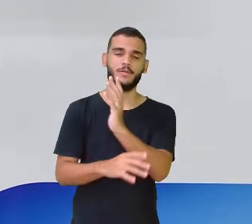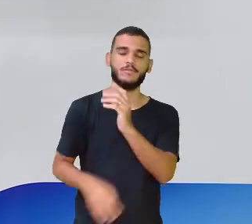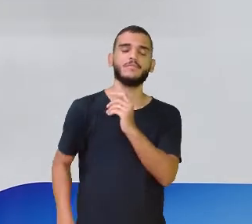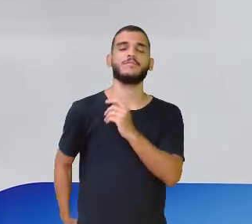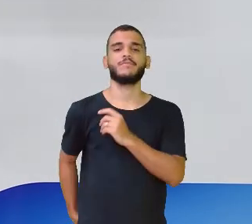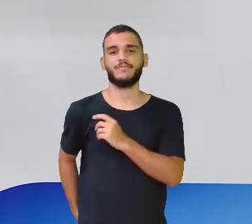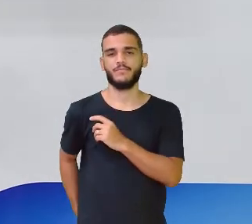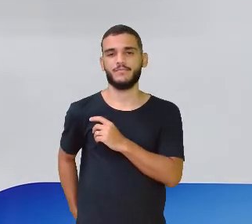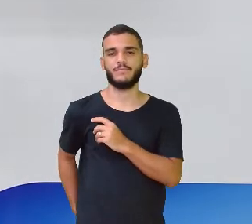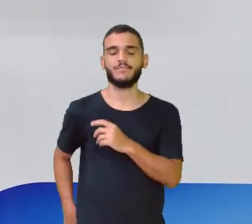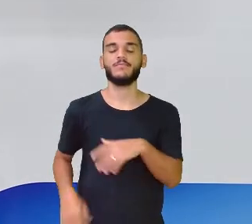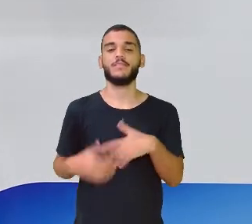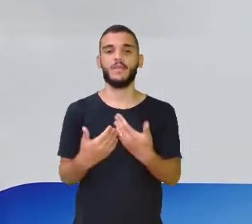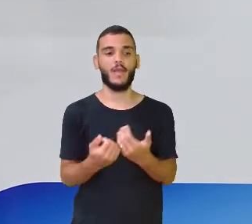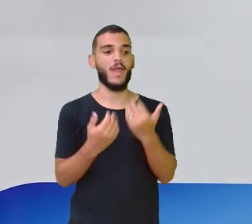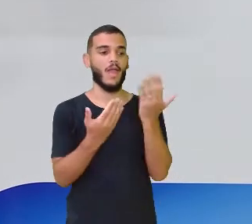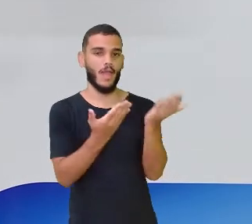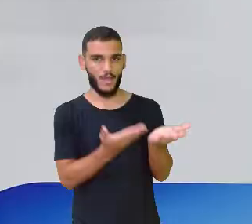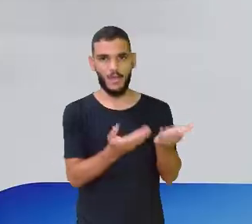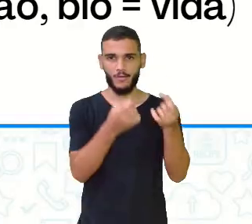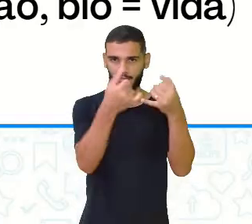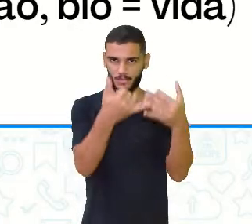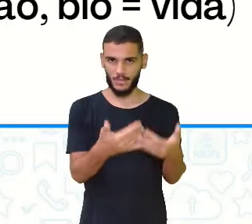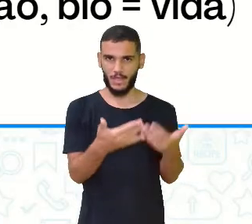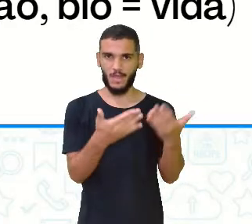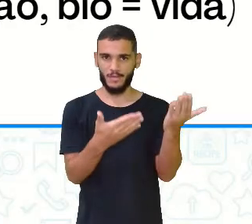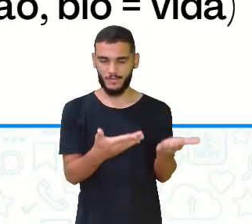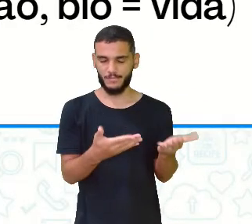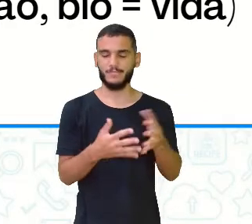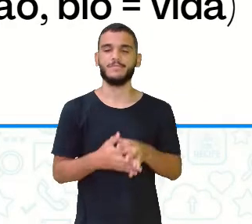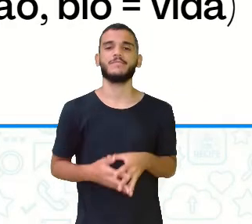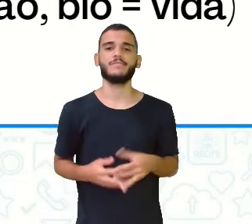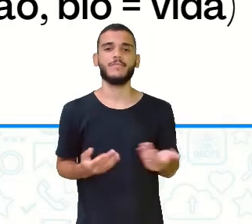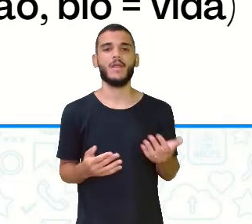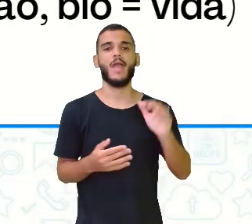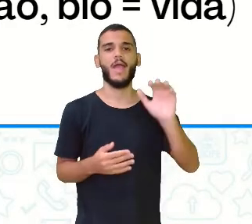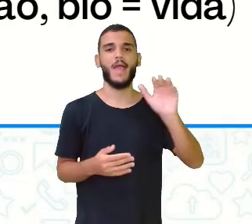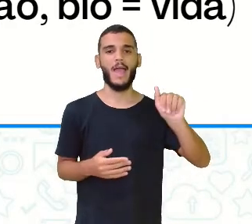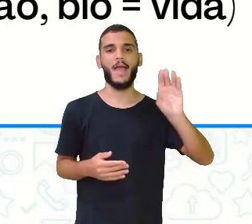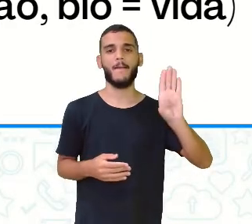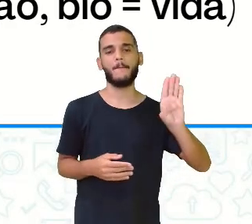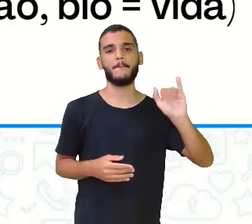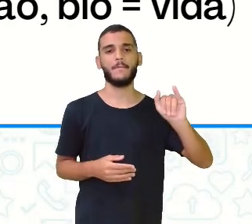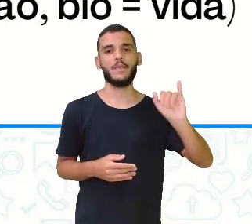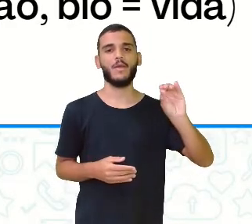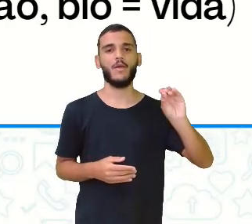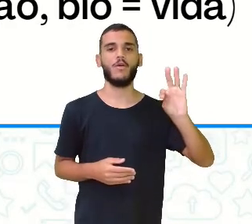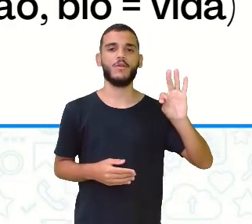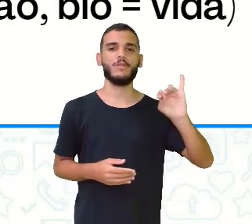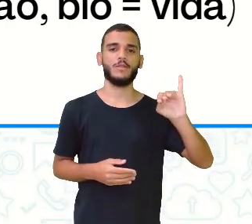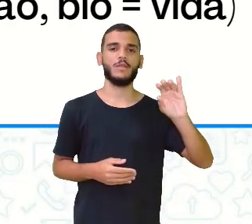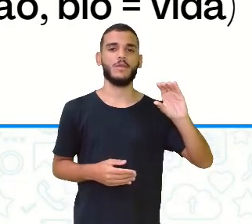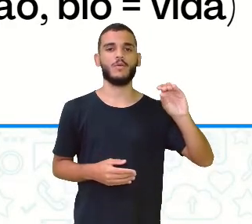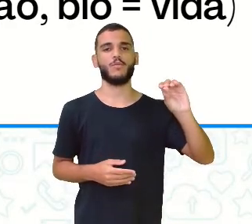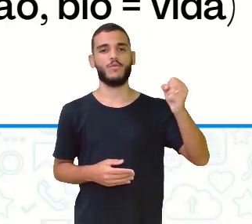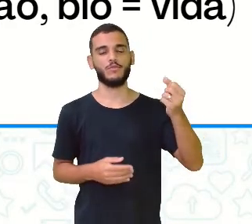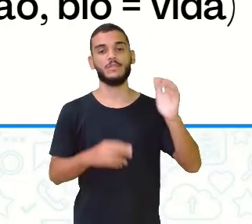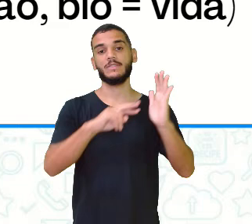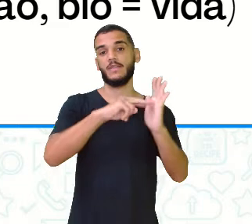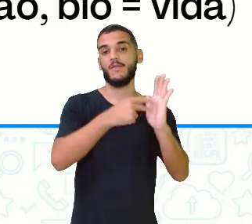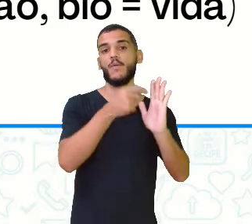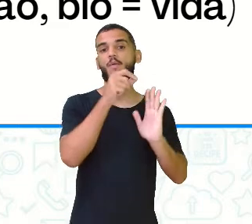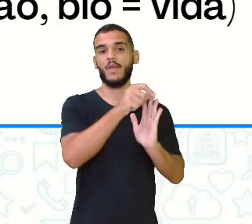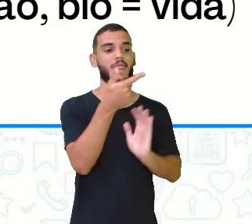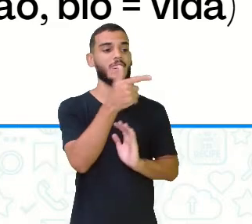aí a gente vai falar dos elementos abióticos. Lembrando para vocês que abióticos são seres o quê? Que não têm